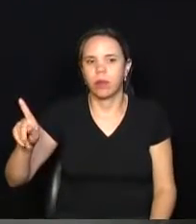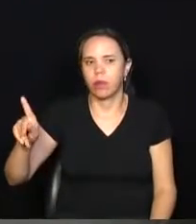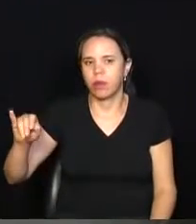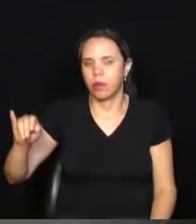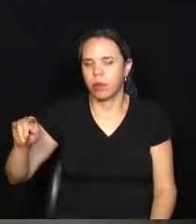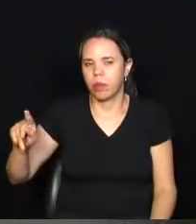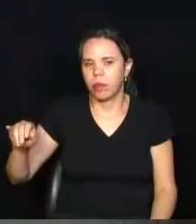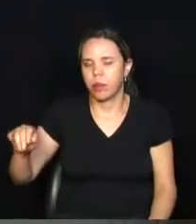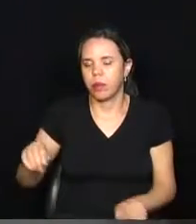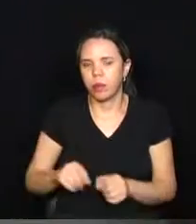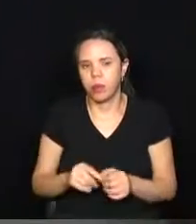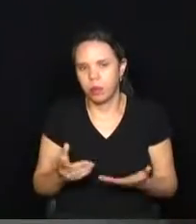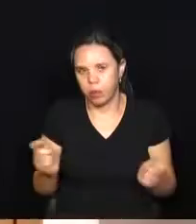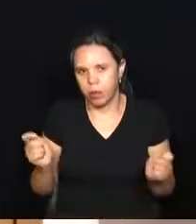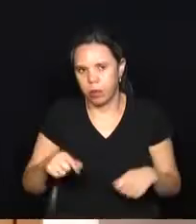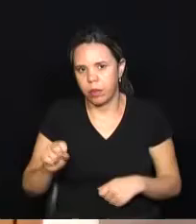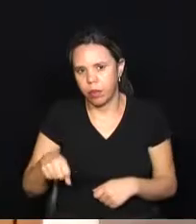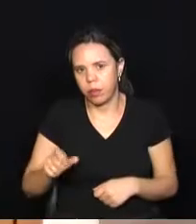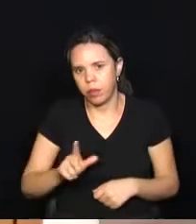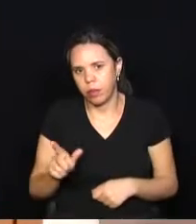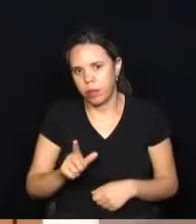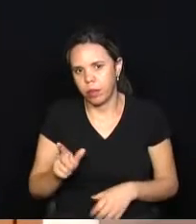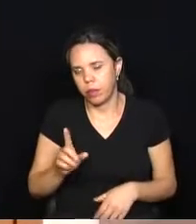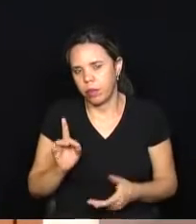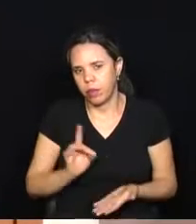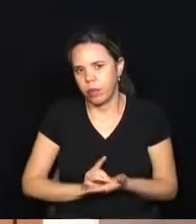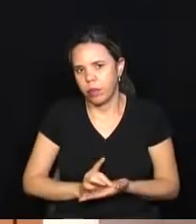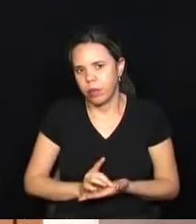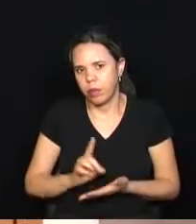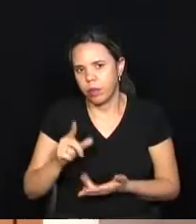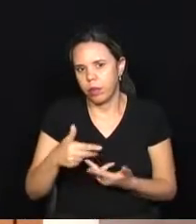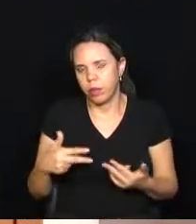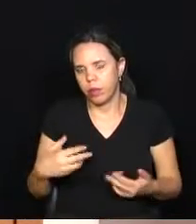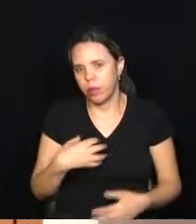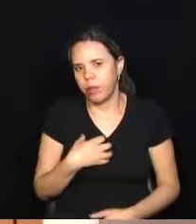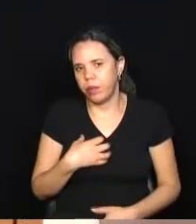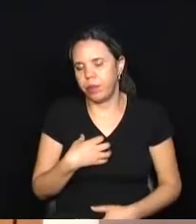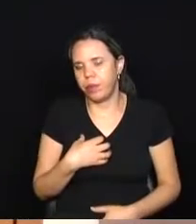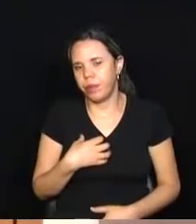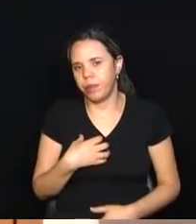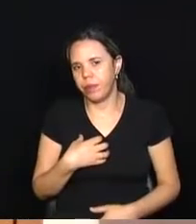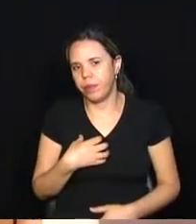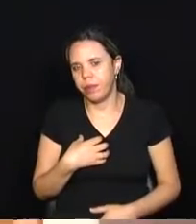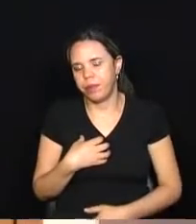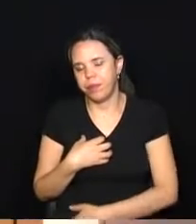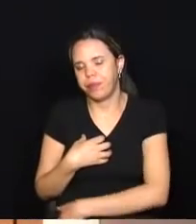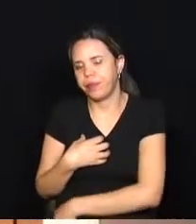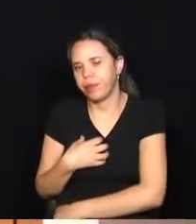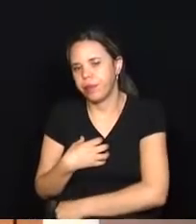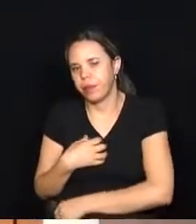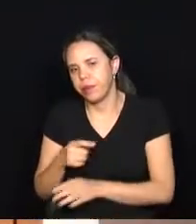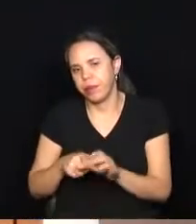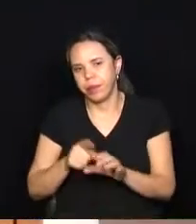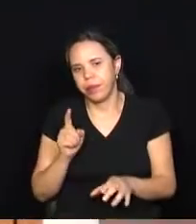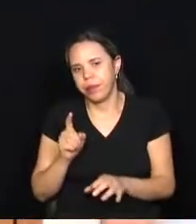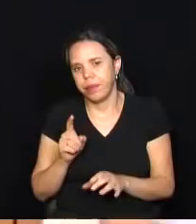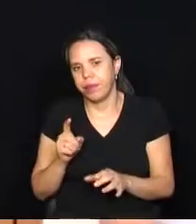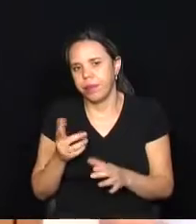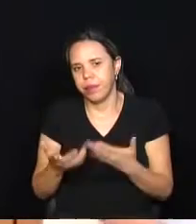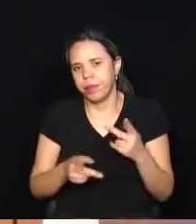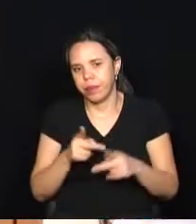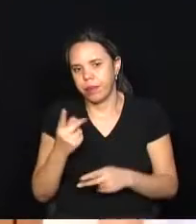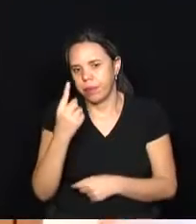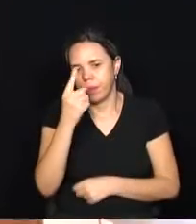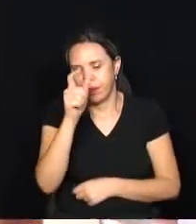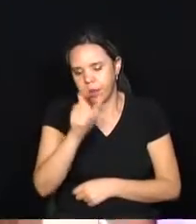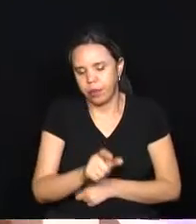pode sim. Entendeu? Na realidade, é uma das formas da questão da autonomia. Né? É o indivíduo